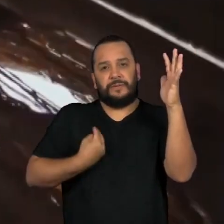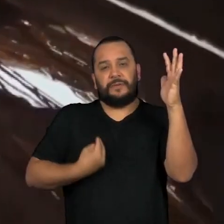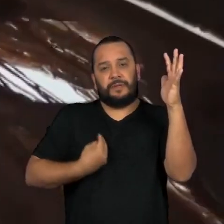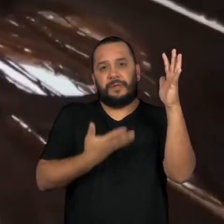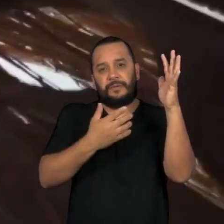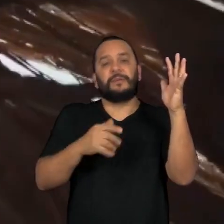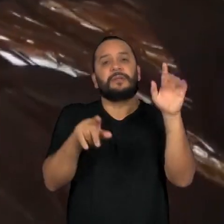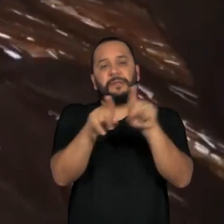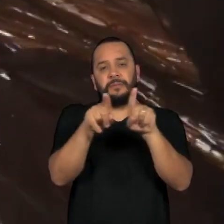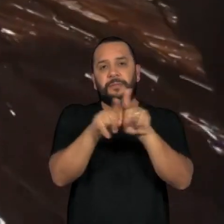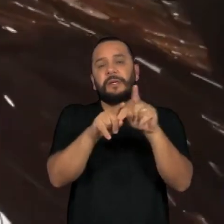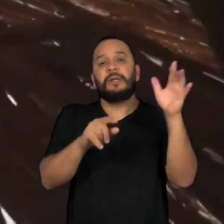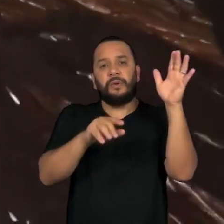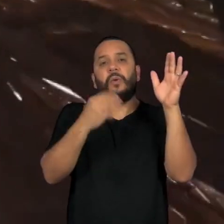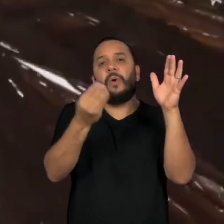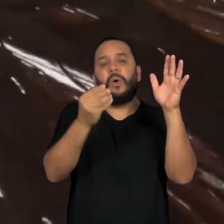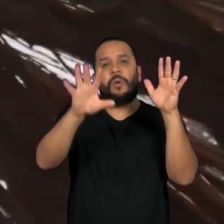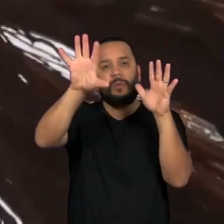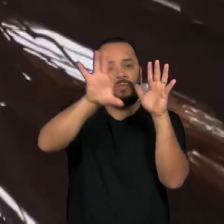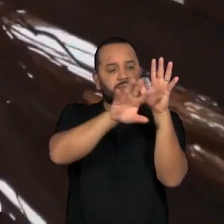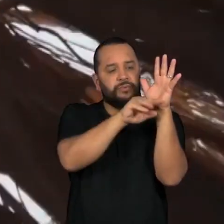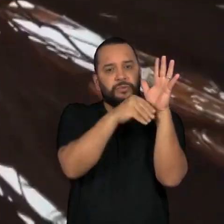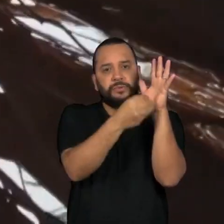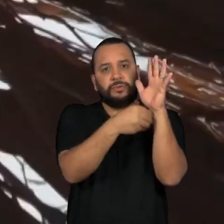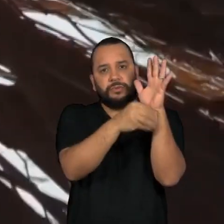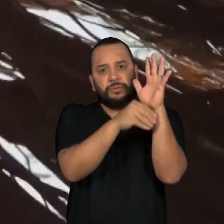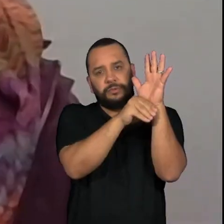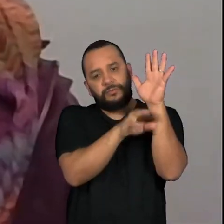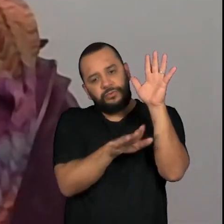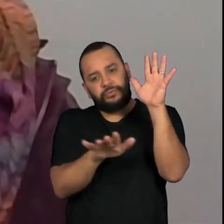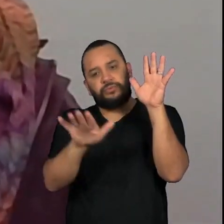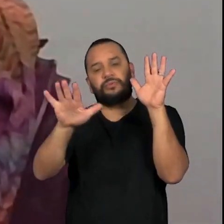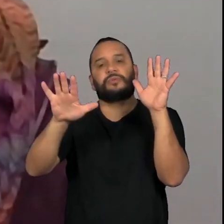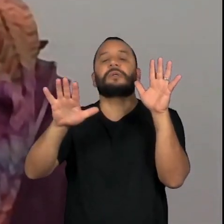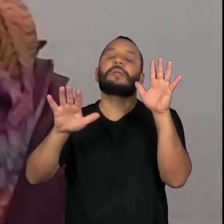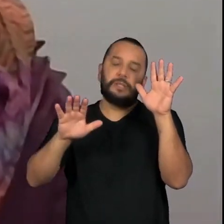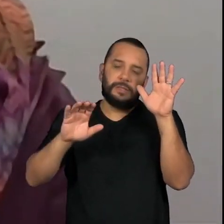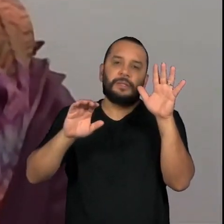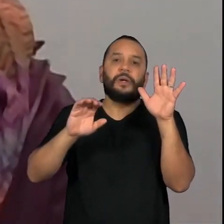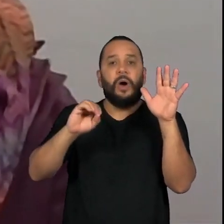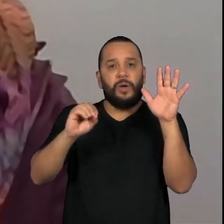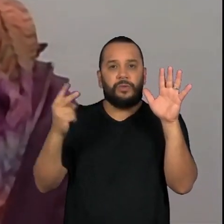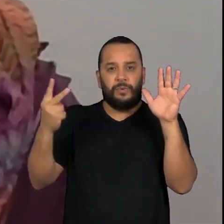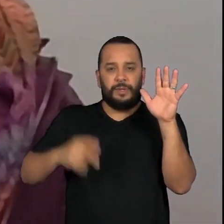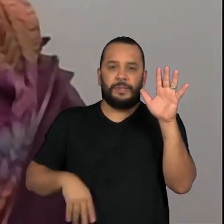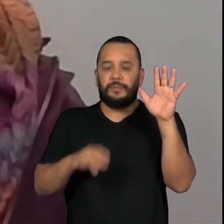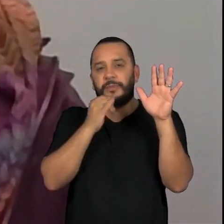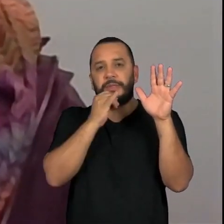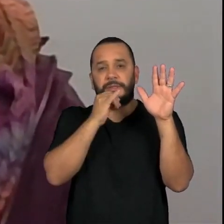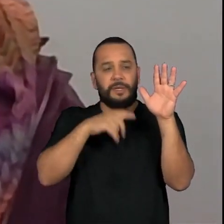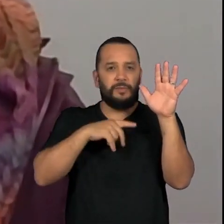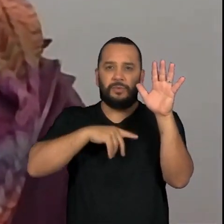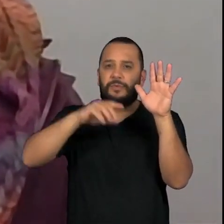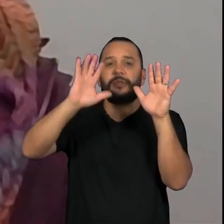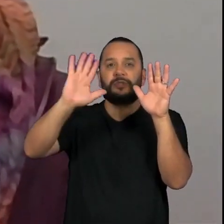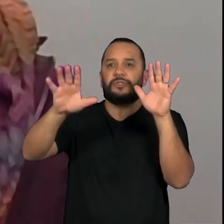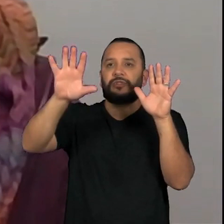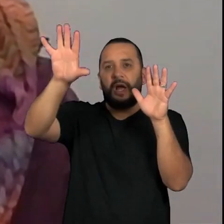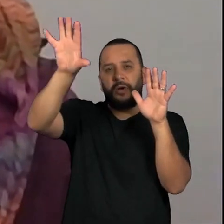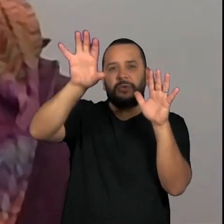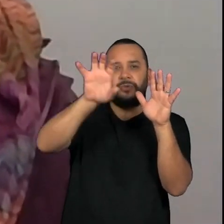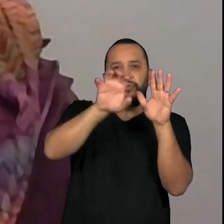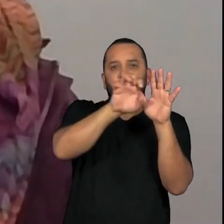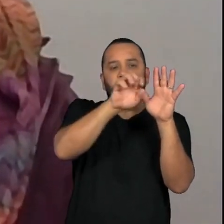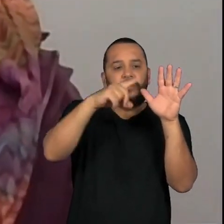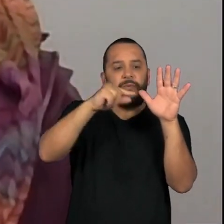fotossíntese. Por exemplo, quanto de carbono que a planta coloca para folhas, para troncos e